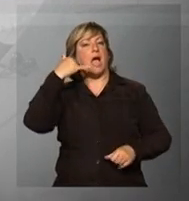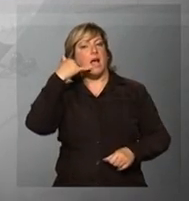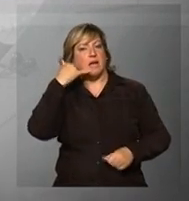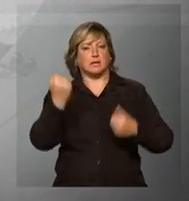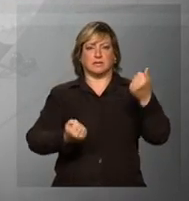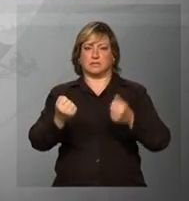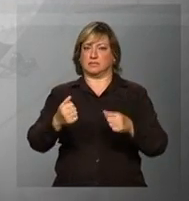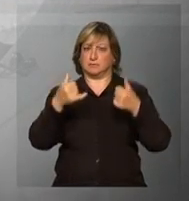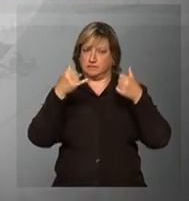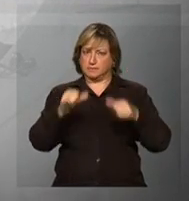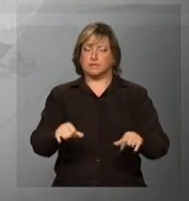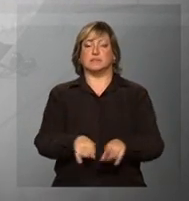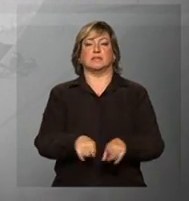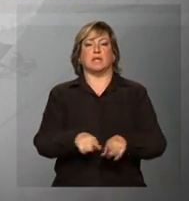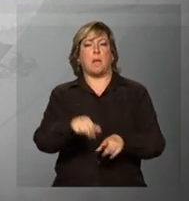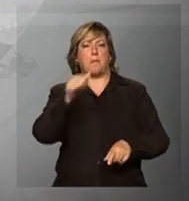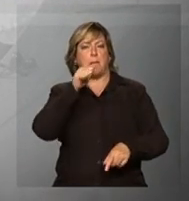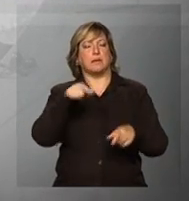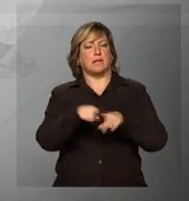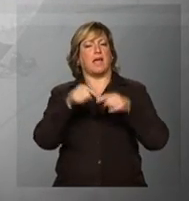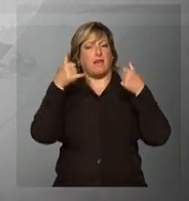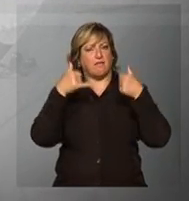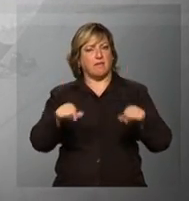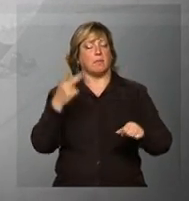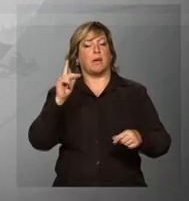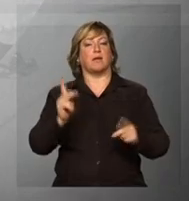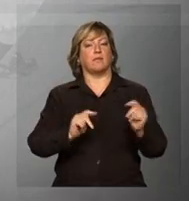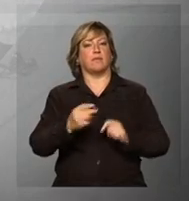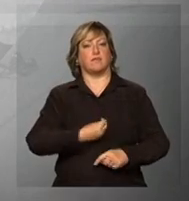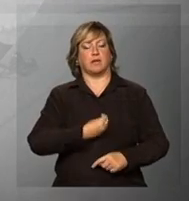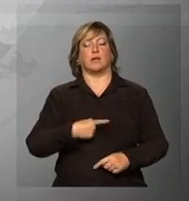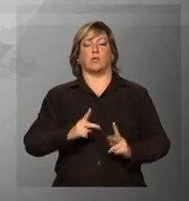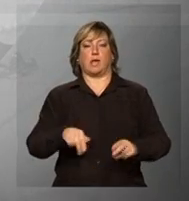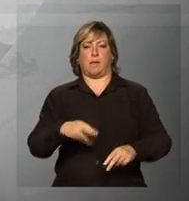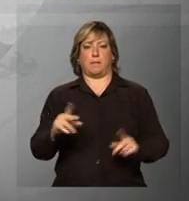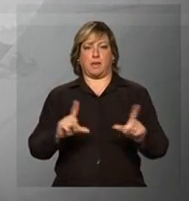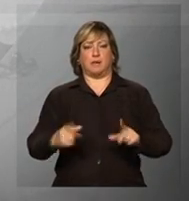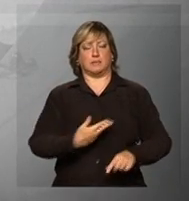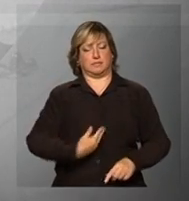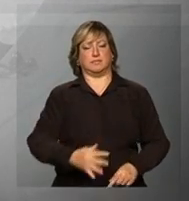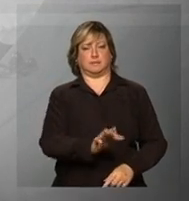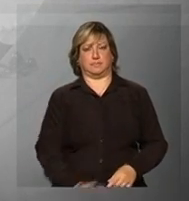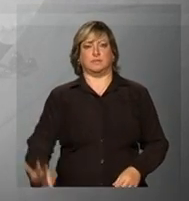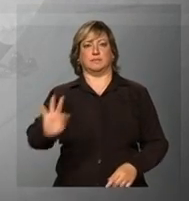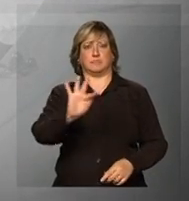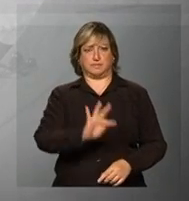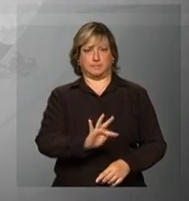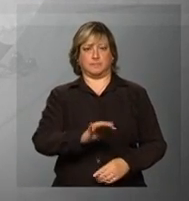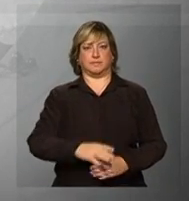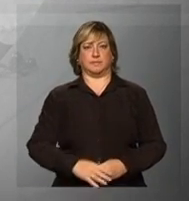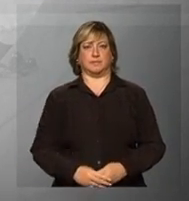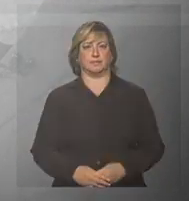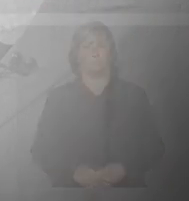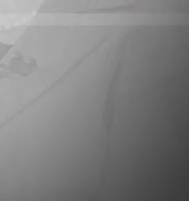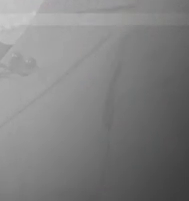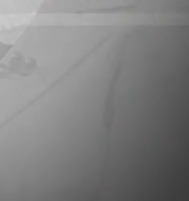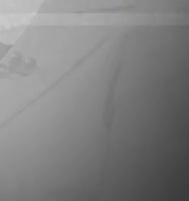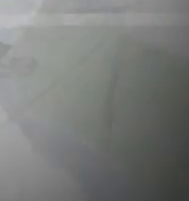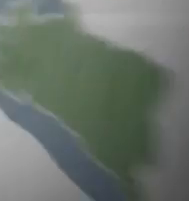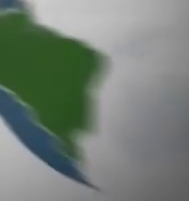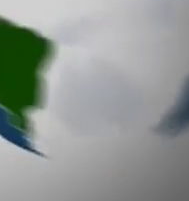quando estiver ao volante e não beber antes de dirigir. Continue com a gente na NBR, a TV do Governo Federal.